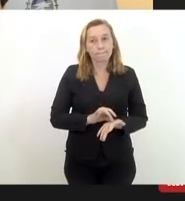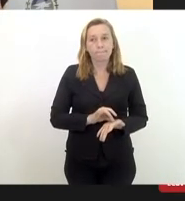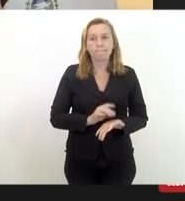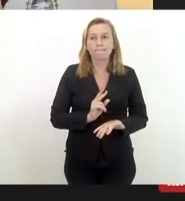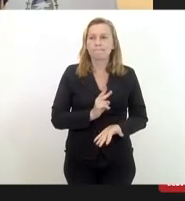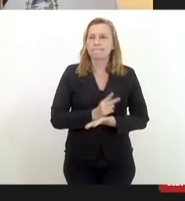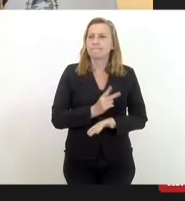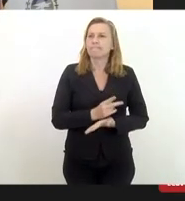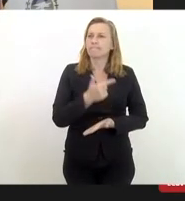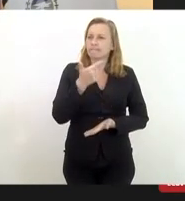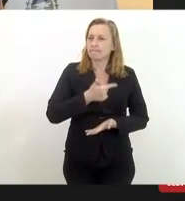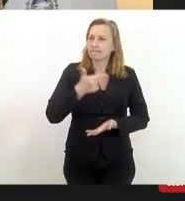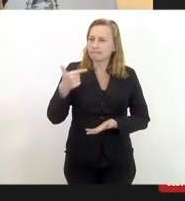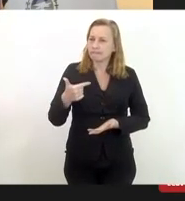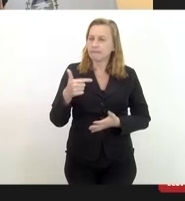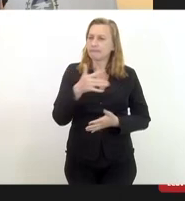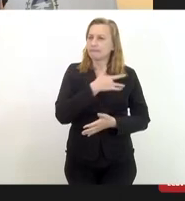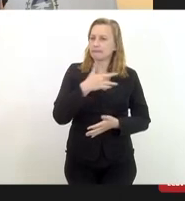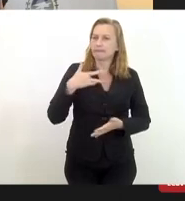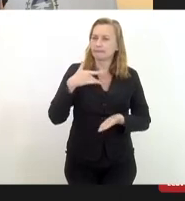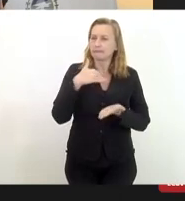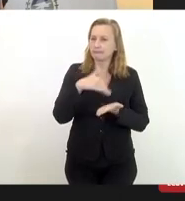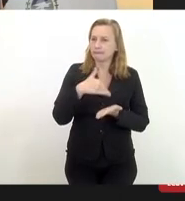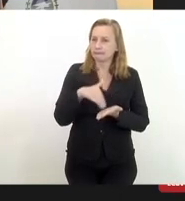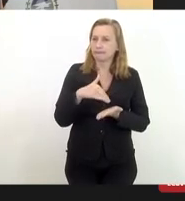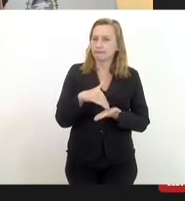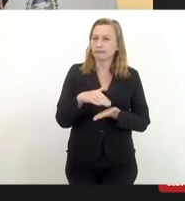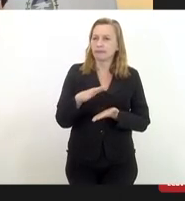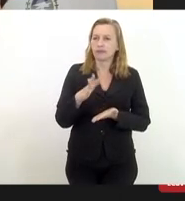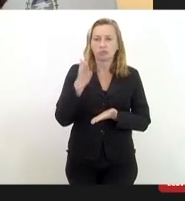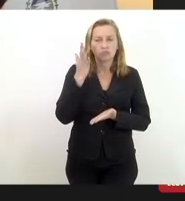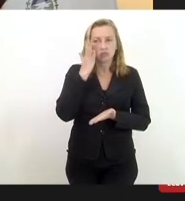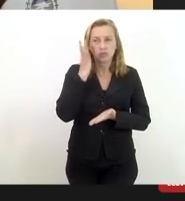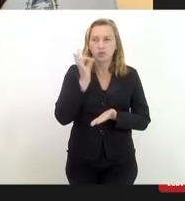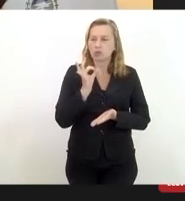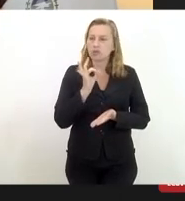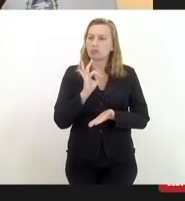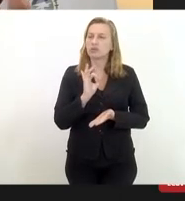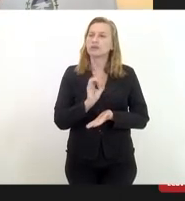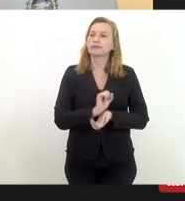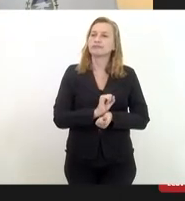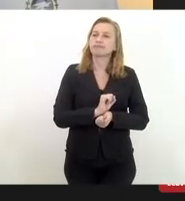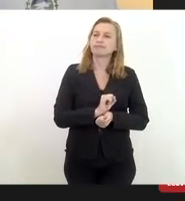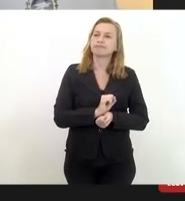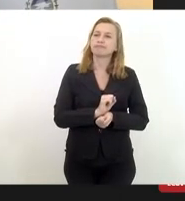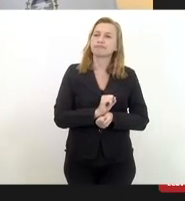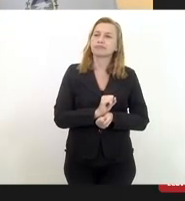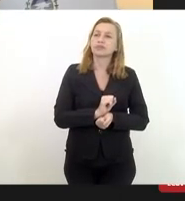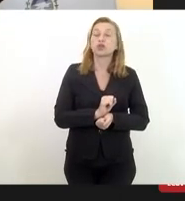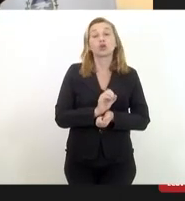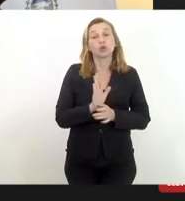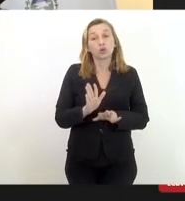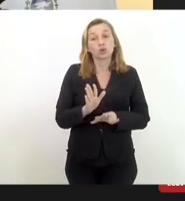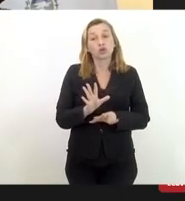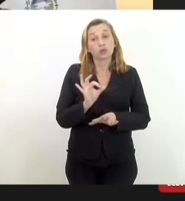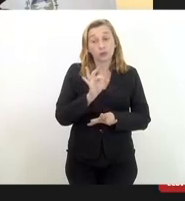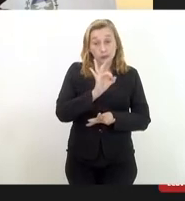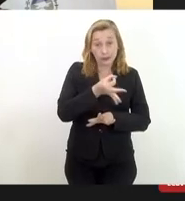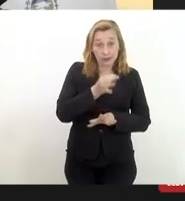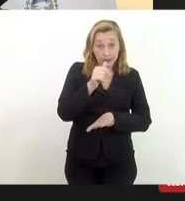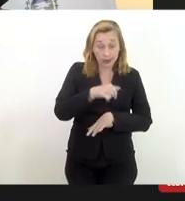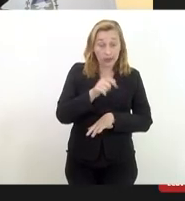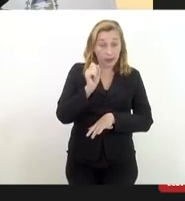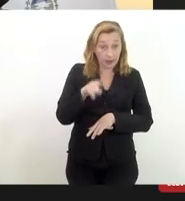estar há 22 anos na Secretaria de Saúde, eu desconhecia esse pleito há 20 anos. O que eu tenho de concreto é que